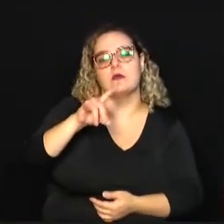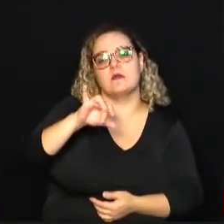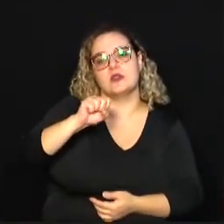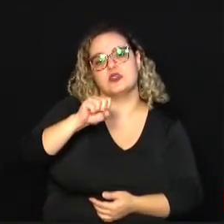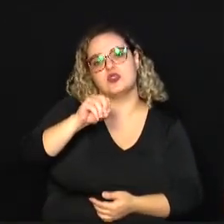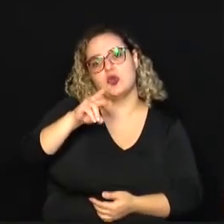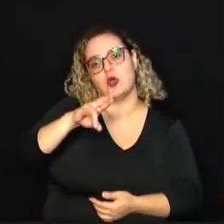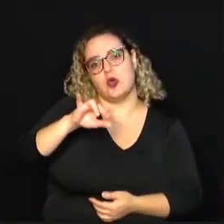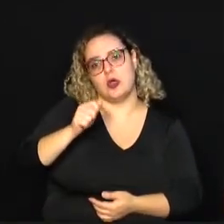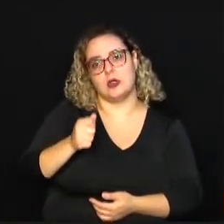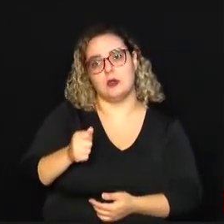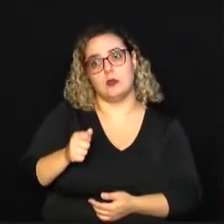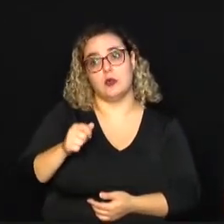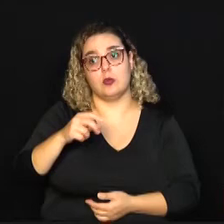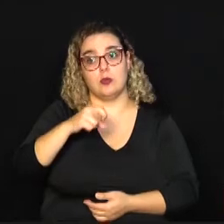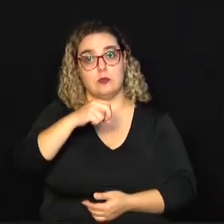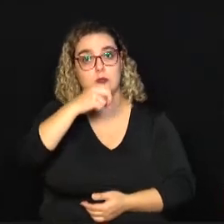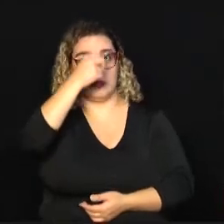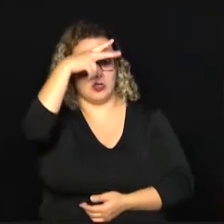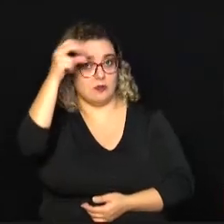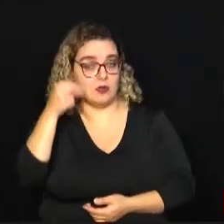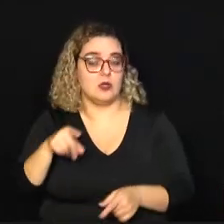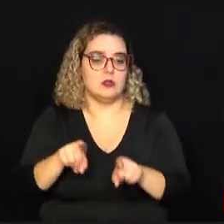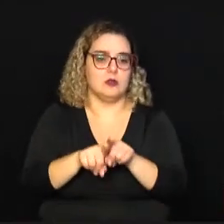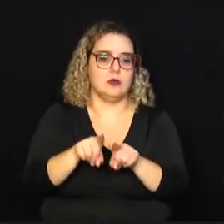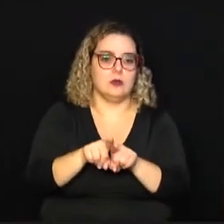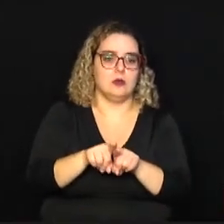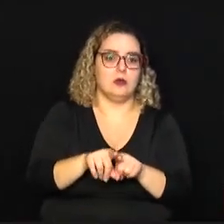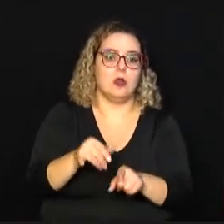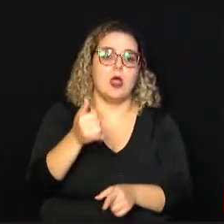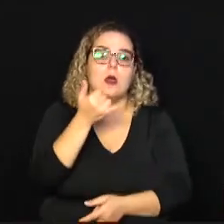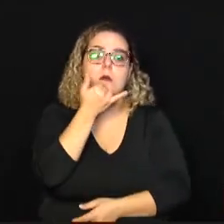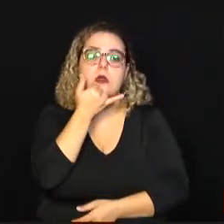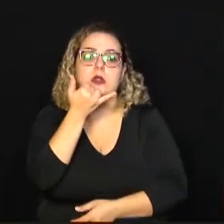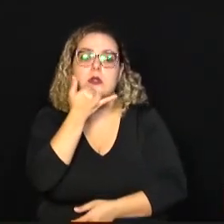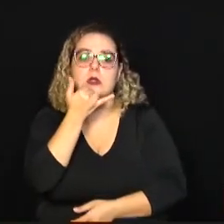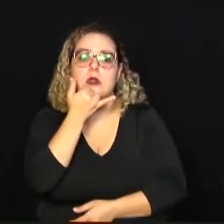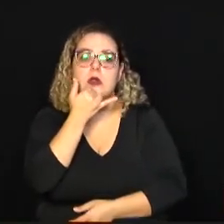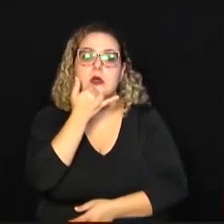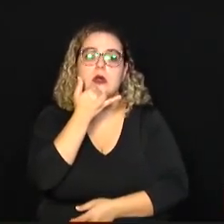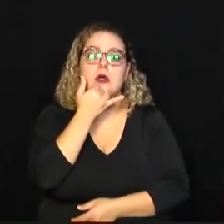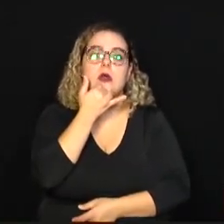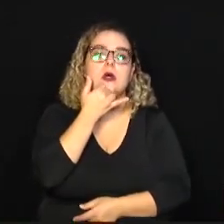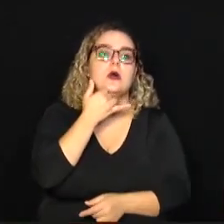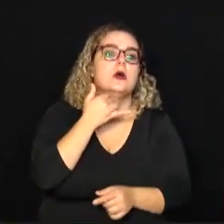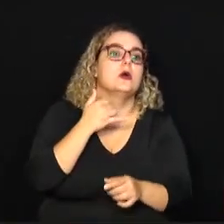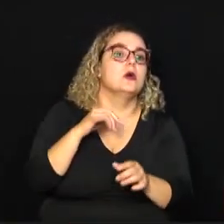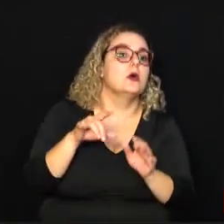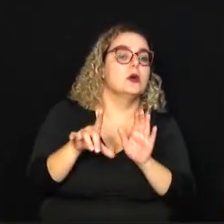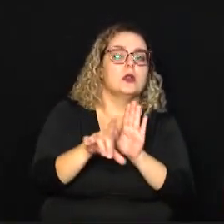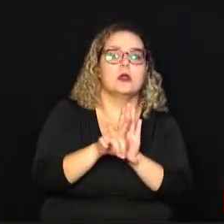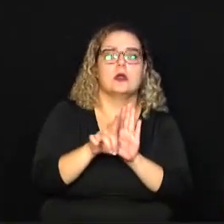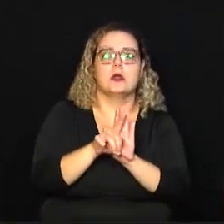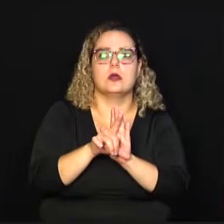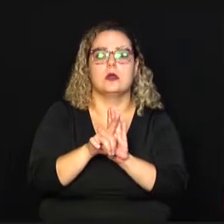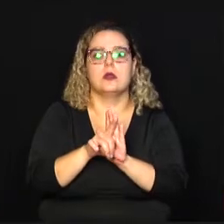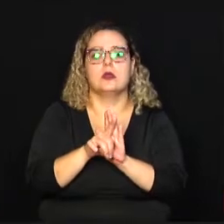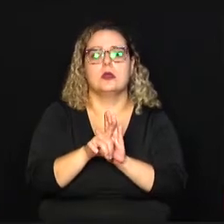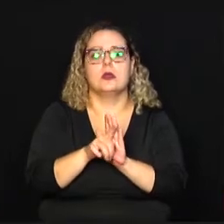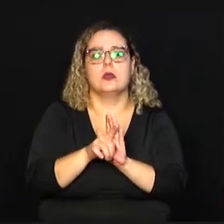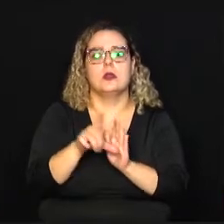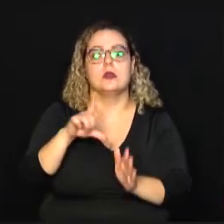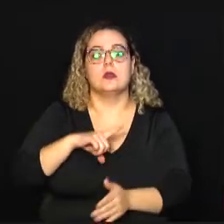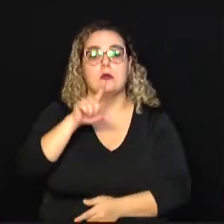prefeitos, governadores, medida provisória não, perdão, a lei, né, ela sofreu vetos pelo presidente da